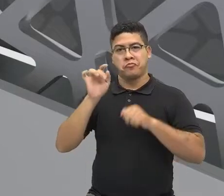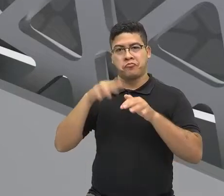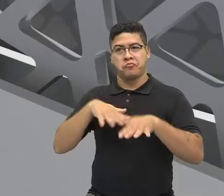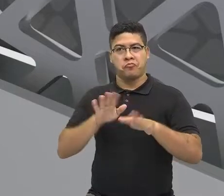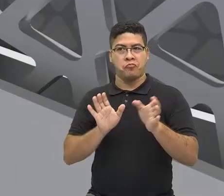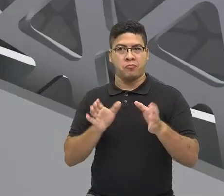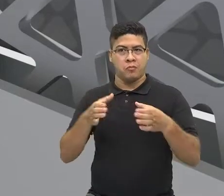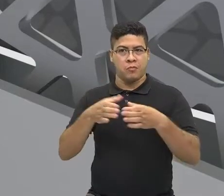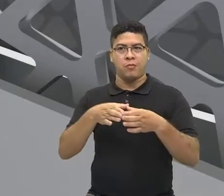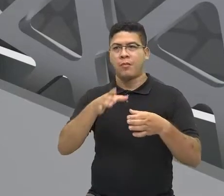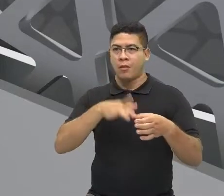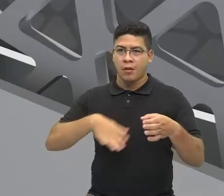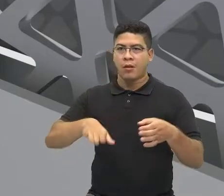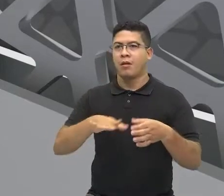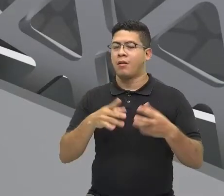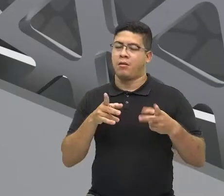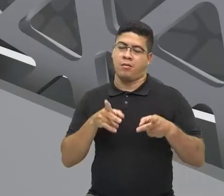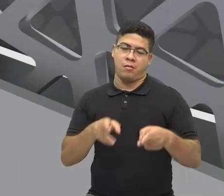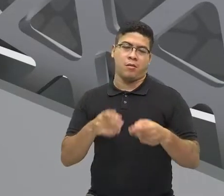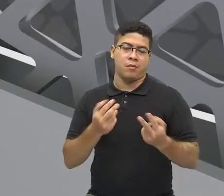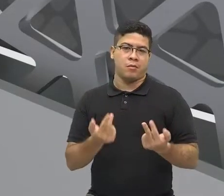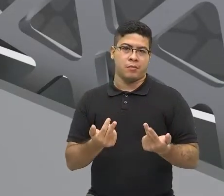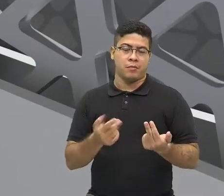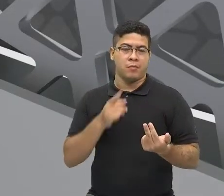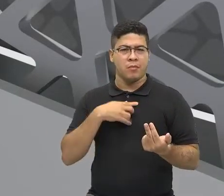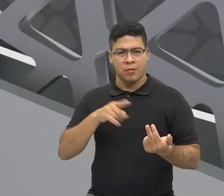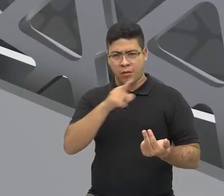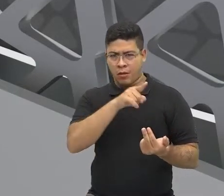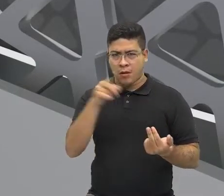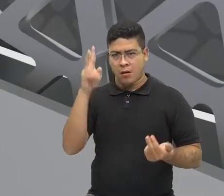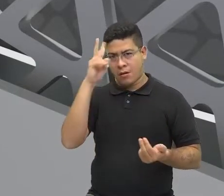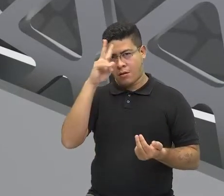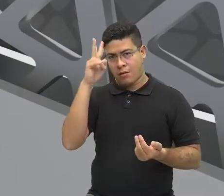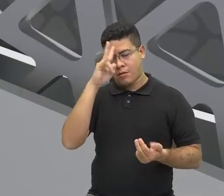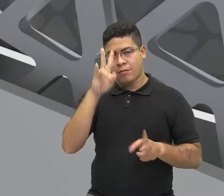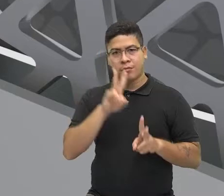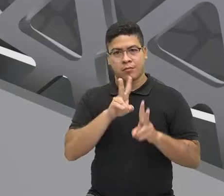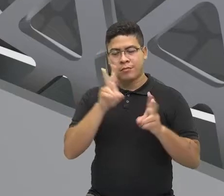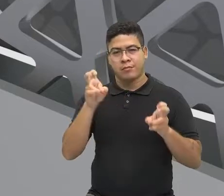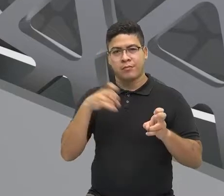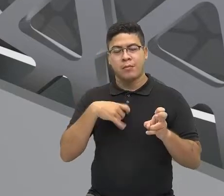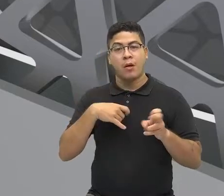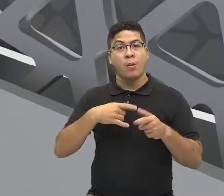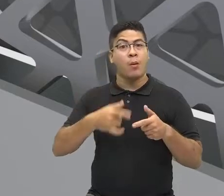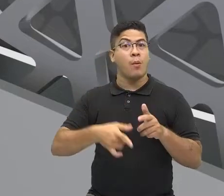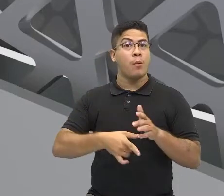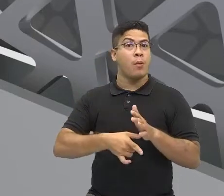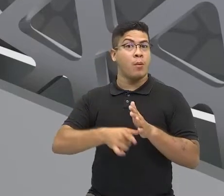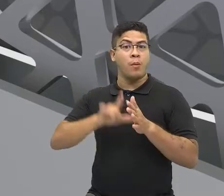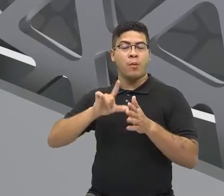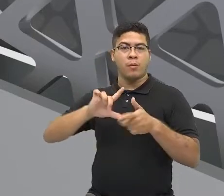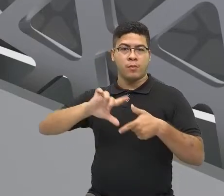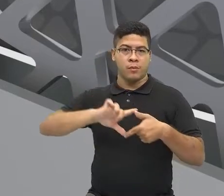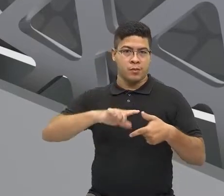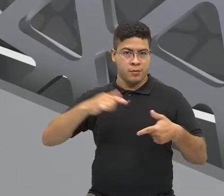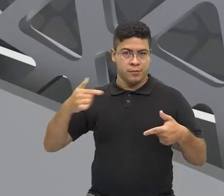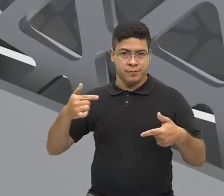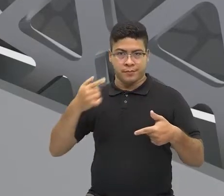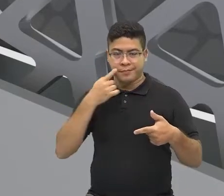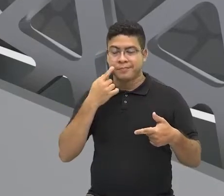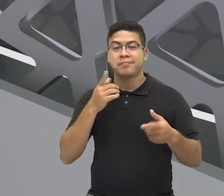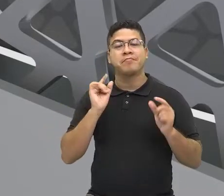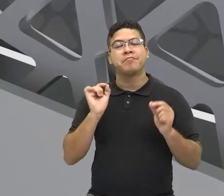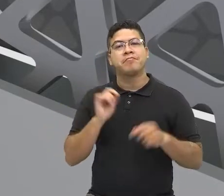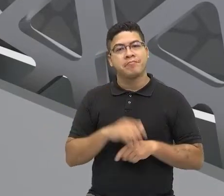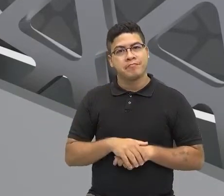é da mesma época. Vocês lembram da aula que nós falamos sobre o pré-modernismo? O pré-modernismo ele